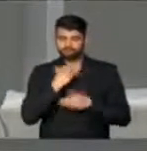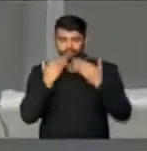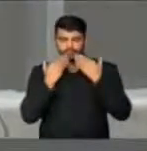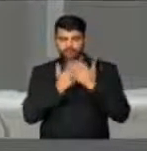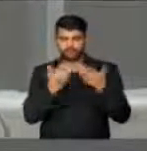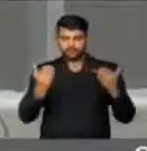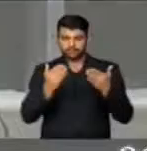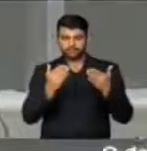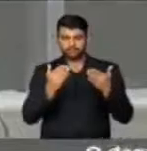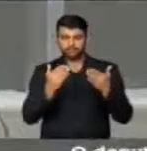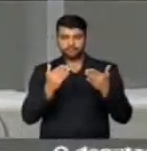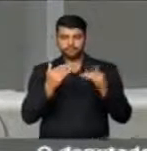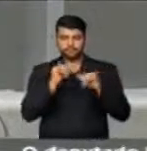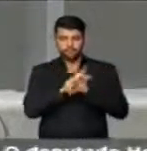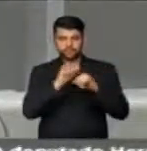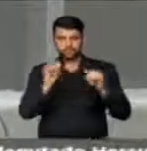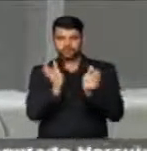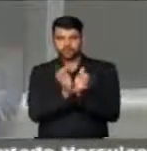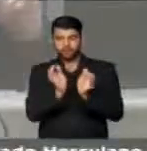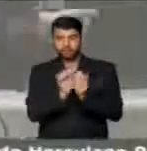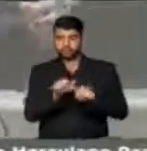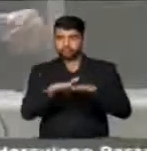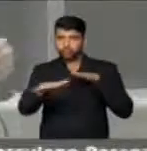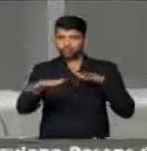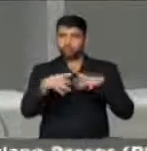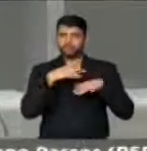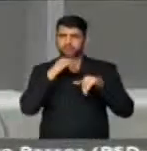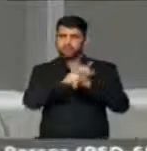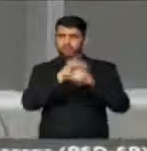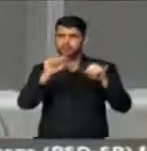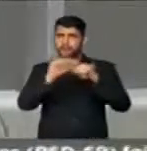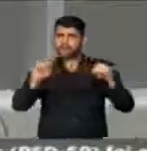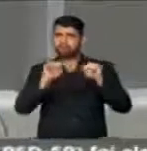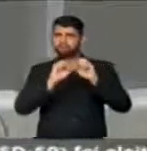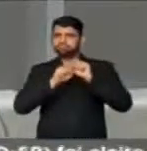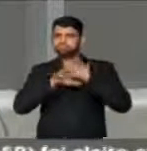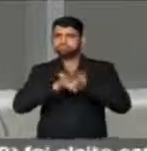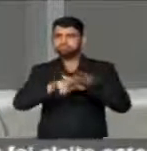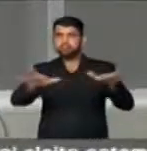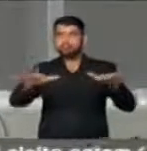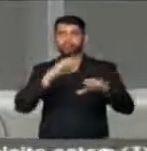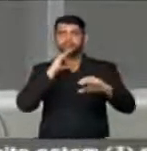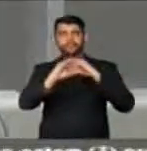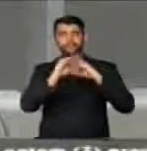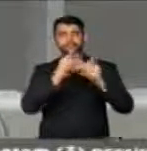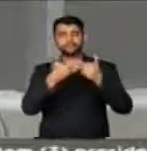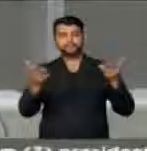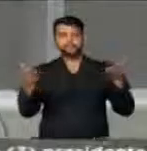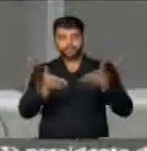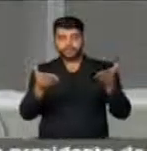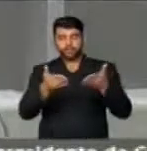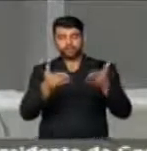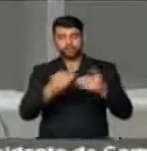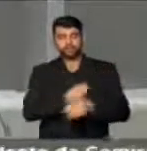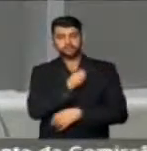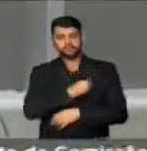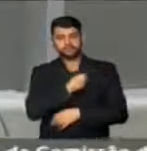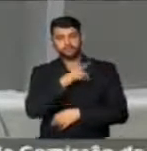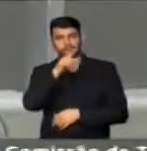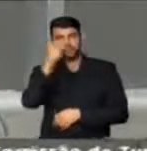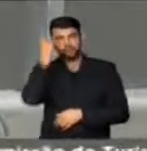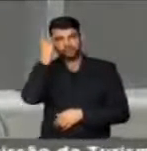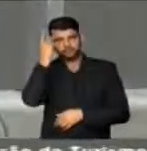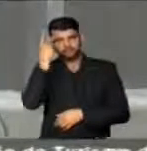colocado nas cordas pelo grande movimento de ampla repercussão social e pelas comunicações hoje desenvolvido lá em São